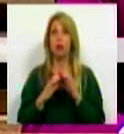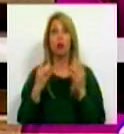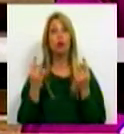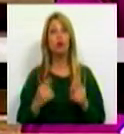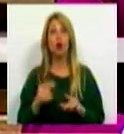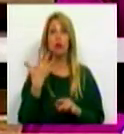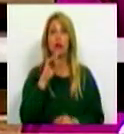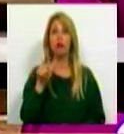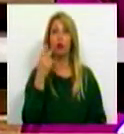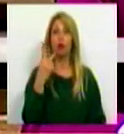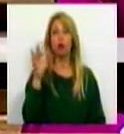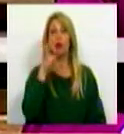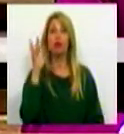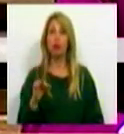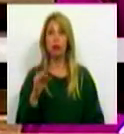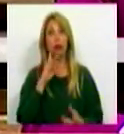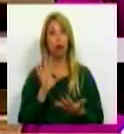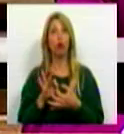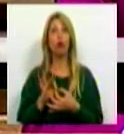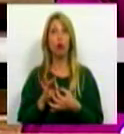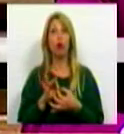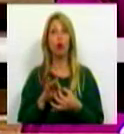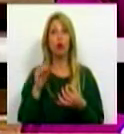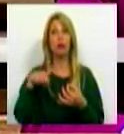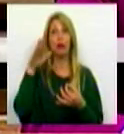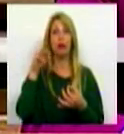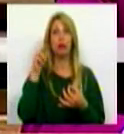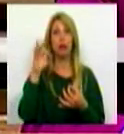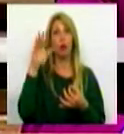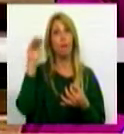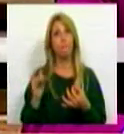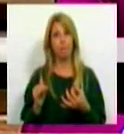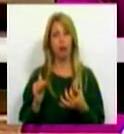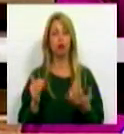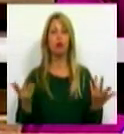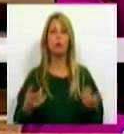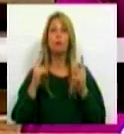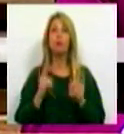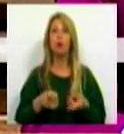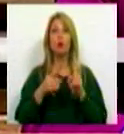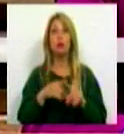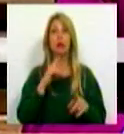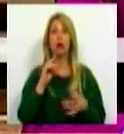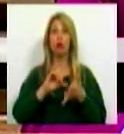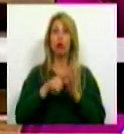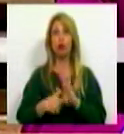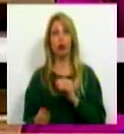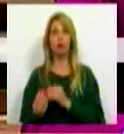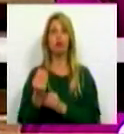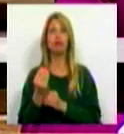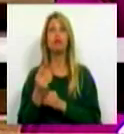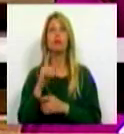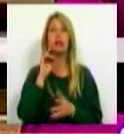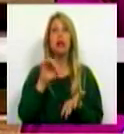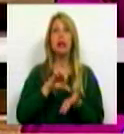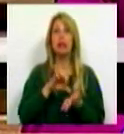apenas 5,2% dos seus colaboradores têm menos de 34 anos. Vamos lançar um projeto piloto, integrado na iniciativa Centros